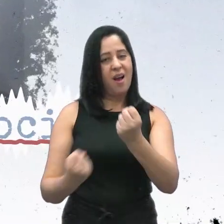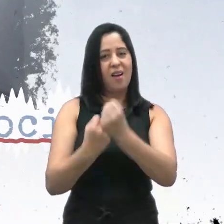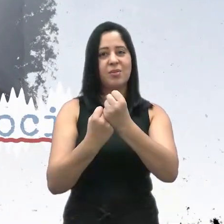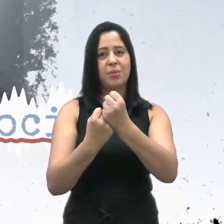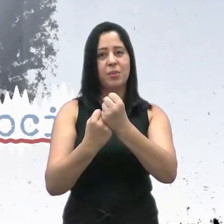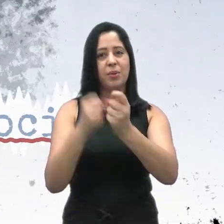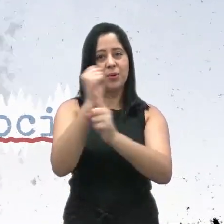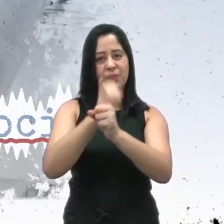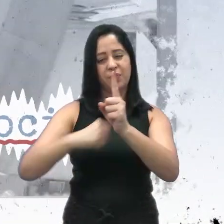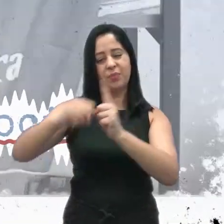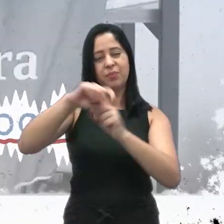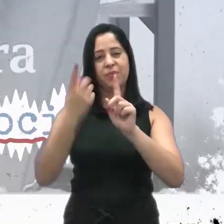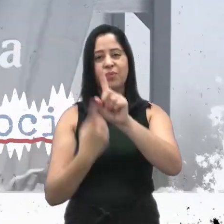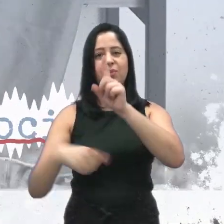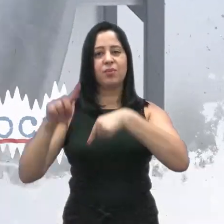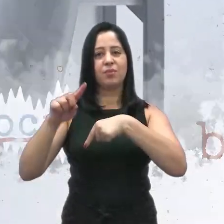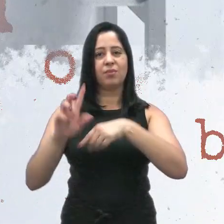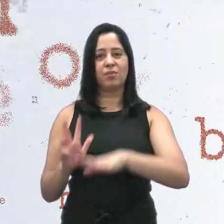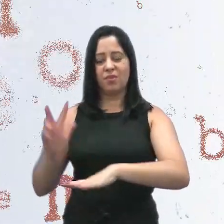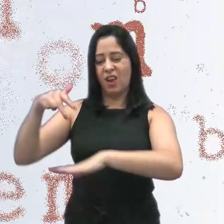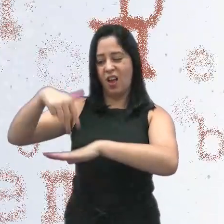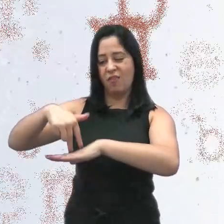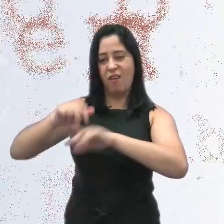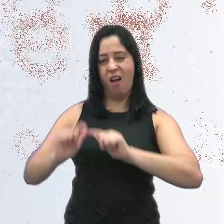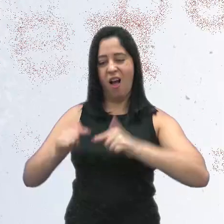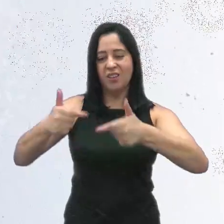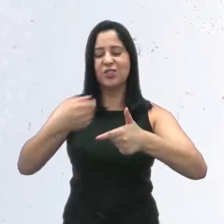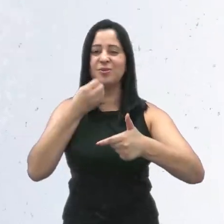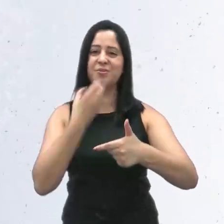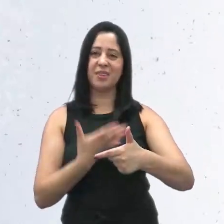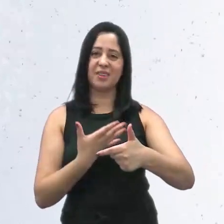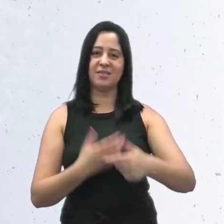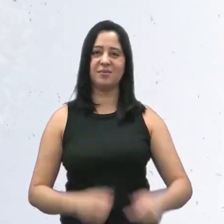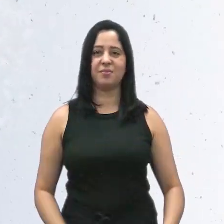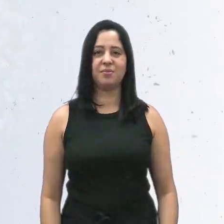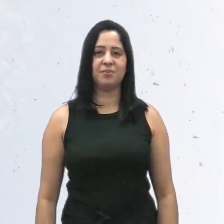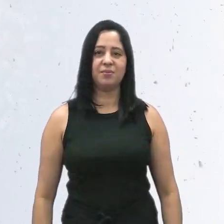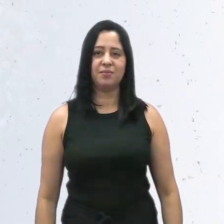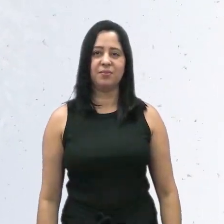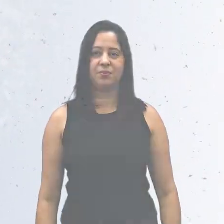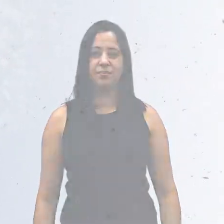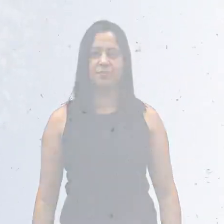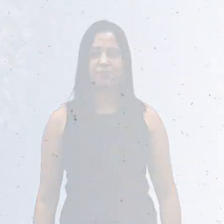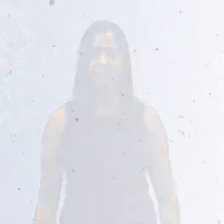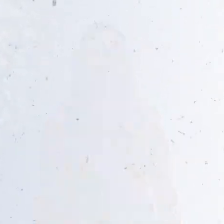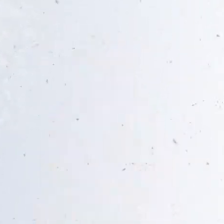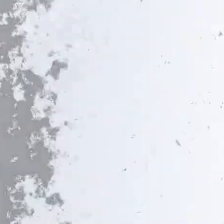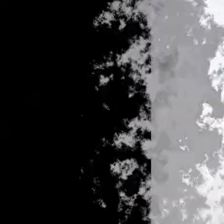próximo. Assistência. Desenvolvimento social. Vozes do bem.